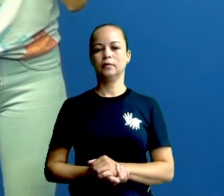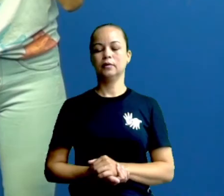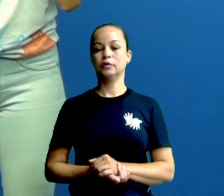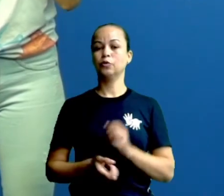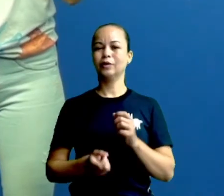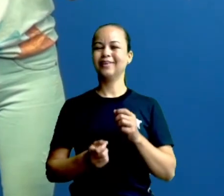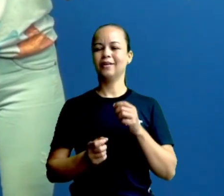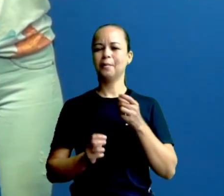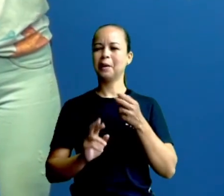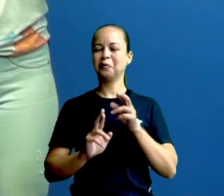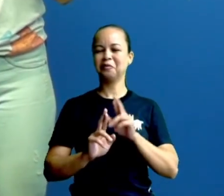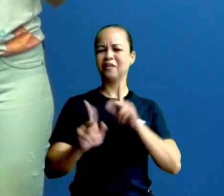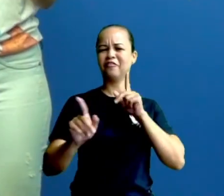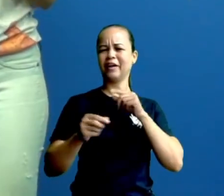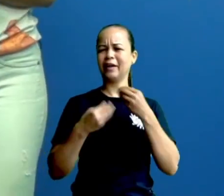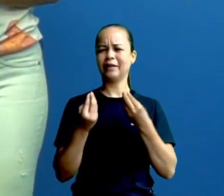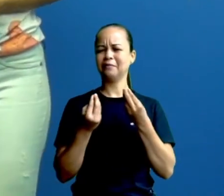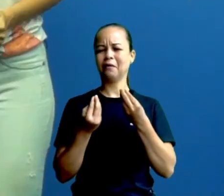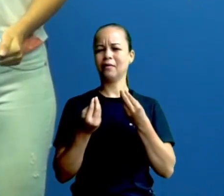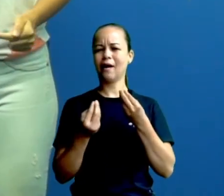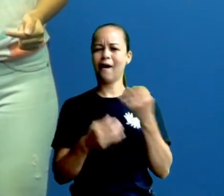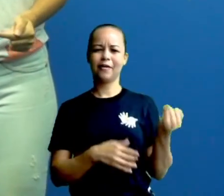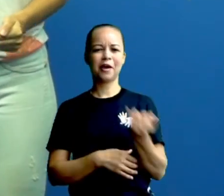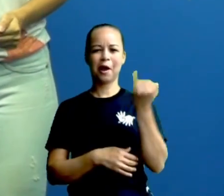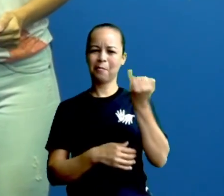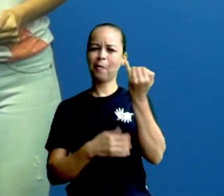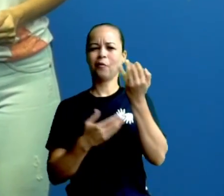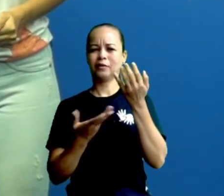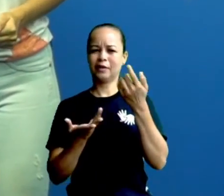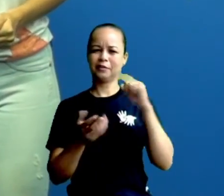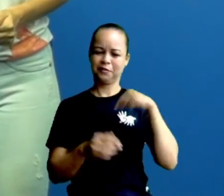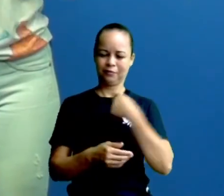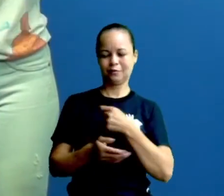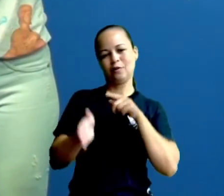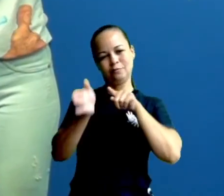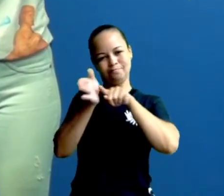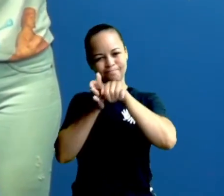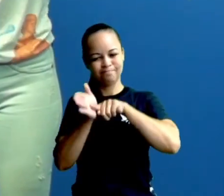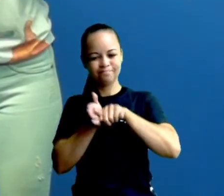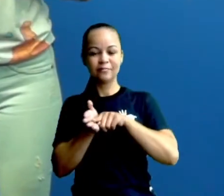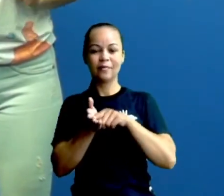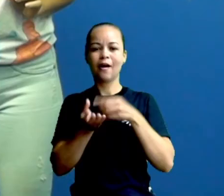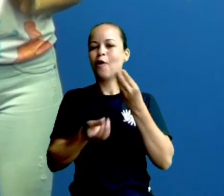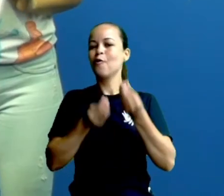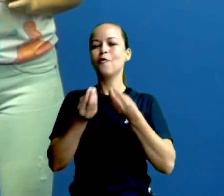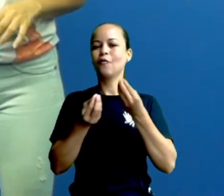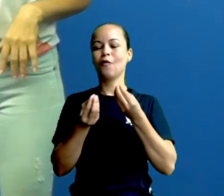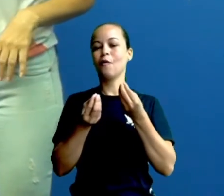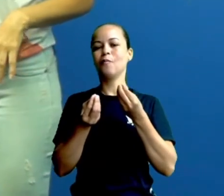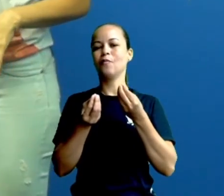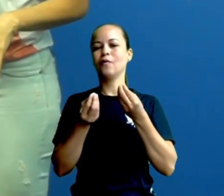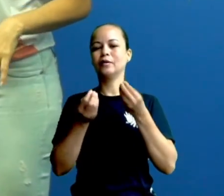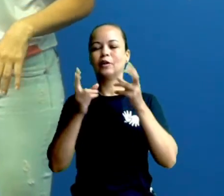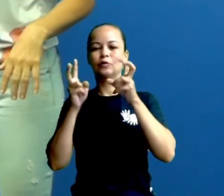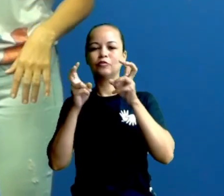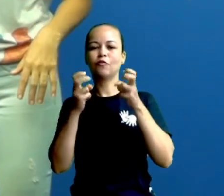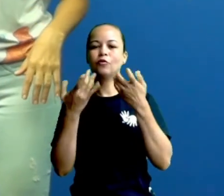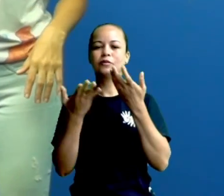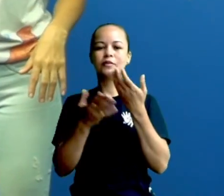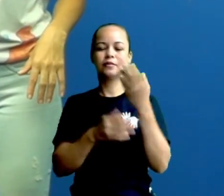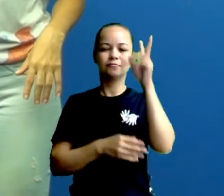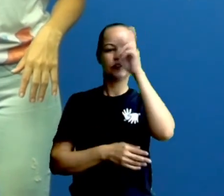meio contraditório, e daí a importância da gente analisar as fontes históricas,